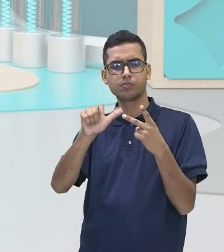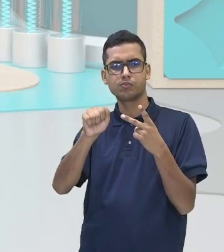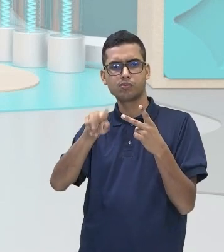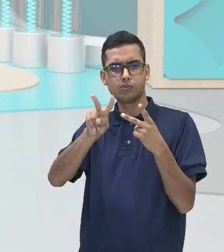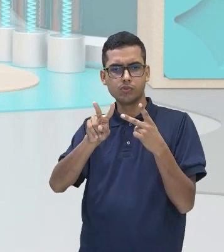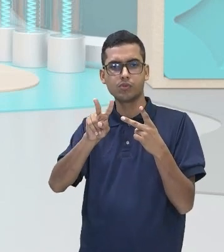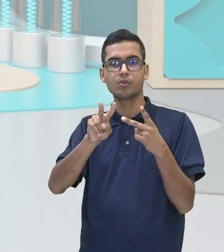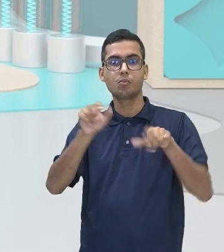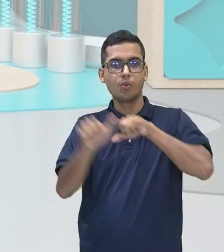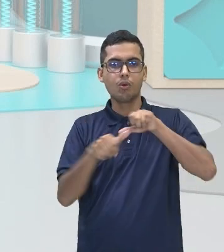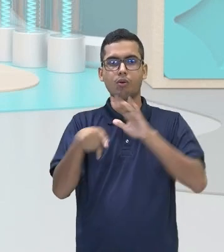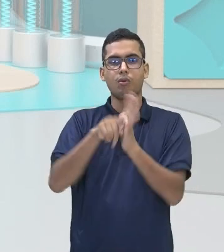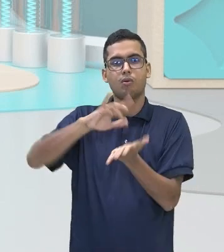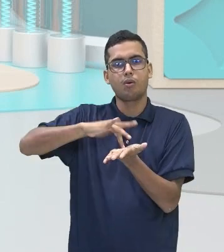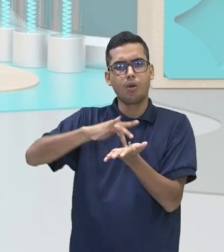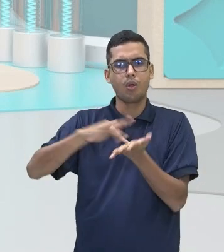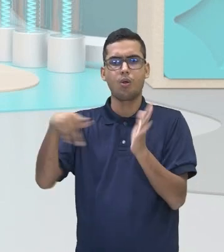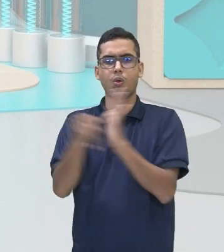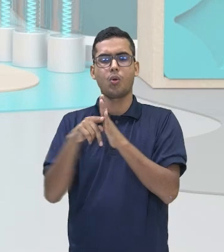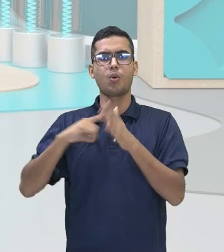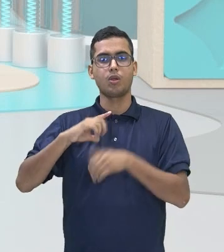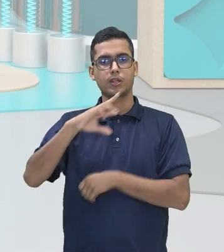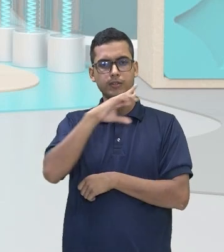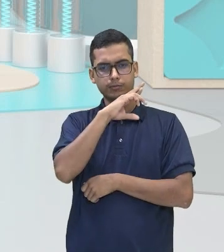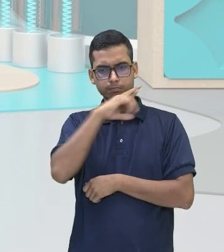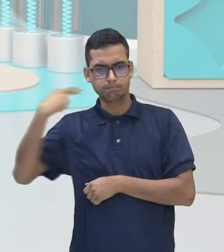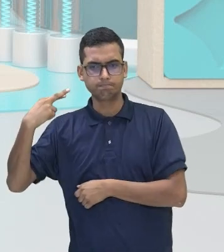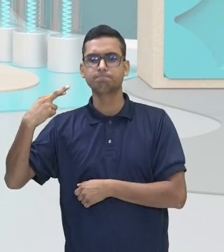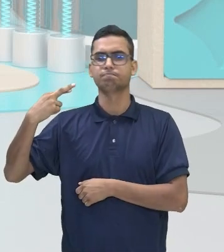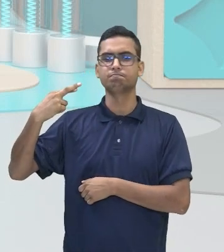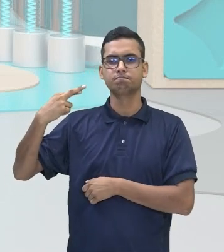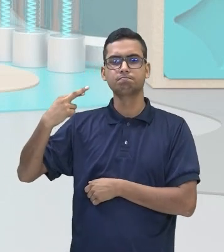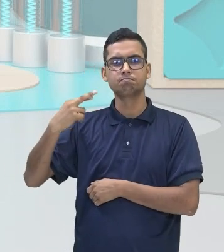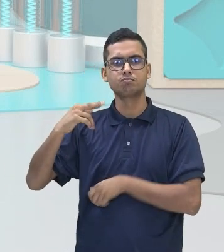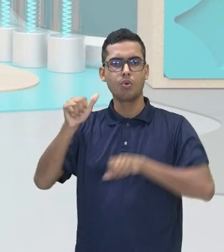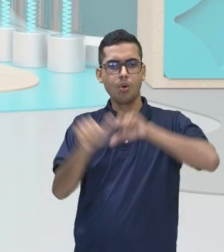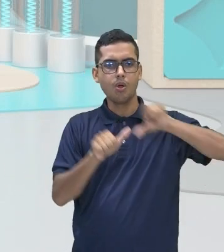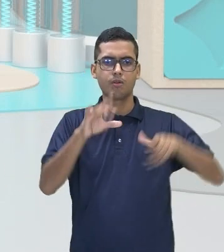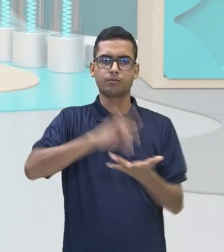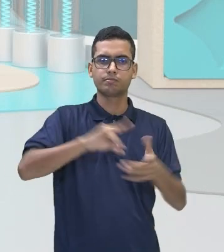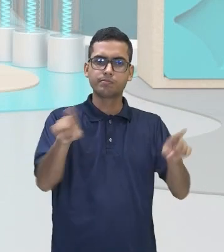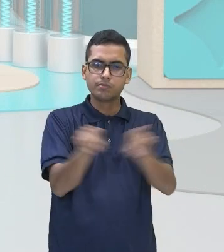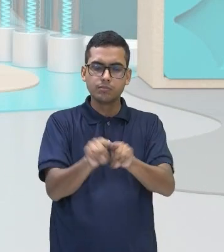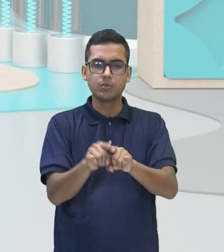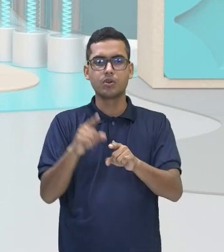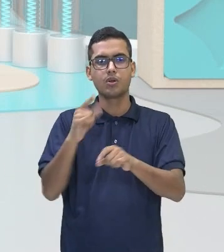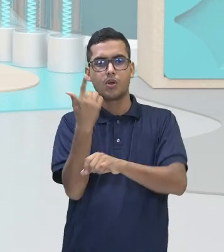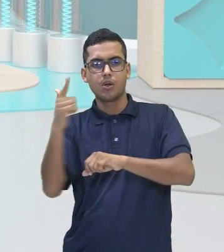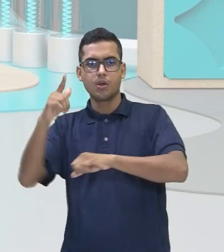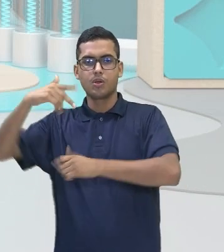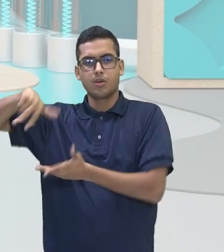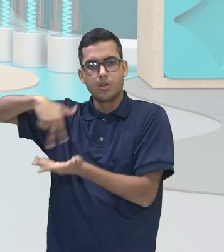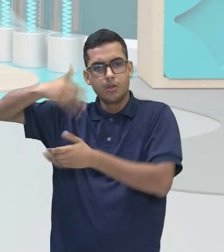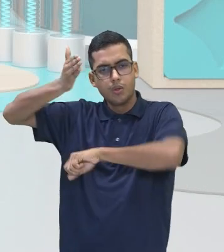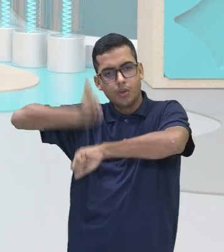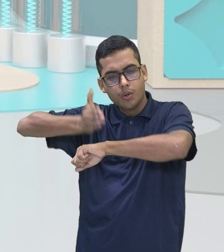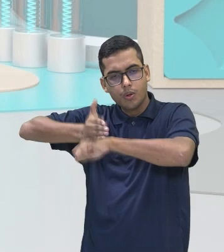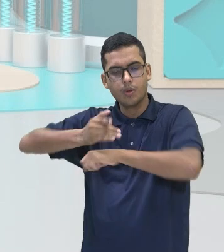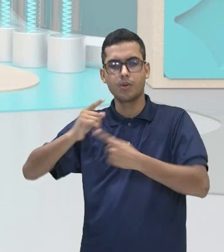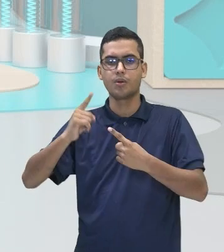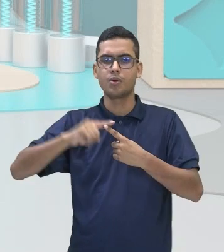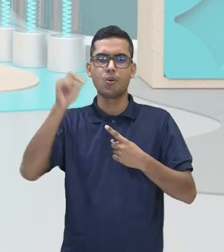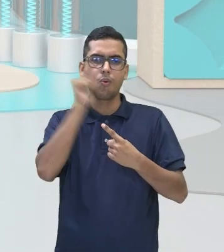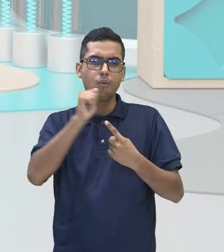os balés russos, tá bom? Os balés russos. A dança moderna com Martha Graham e Isadora Duncan também lideraram